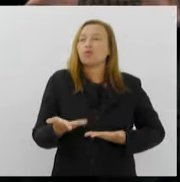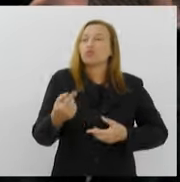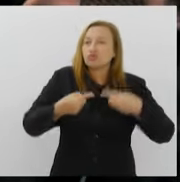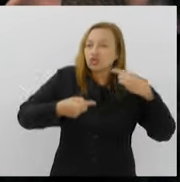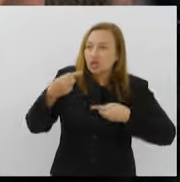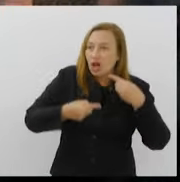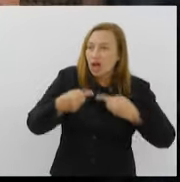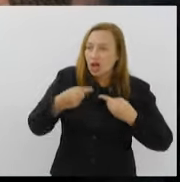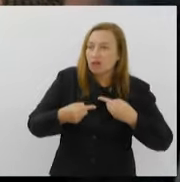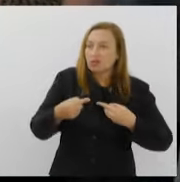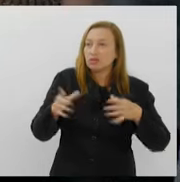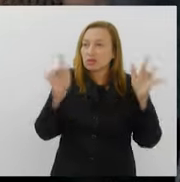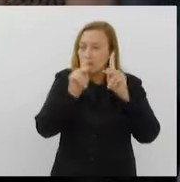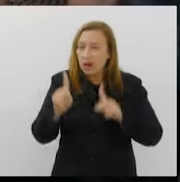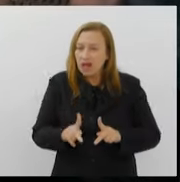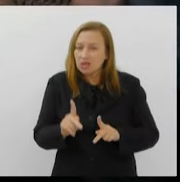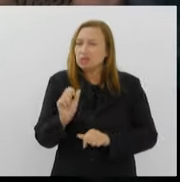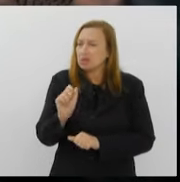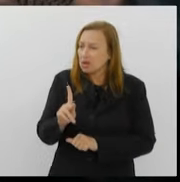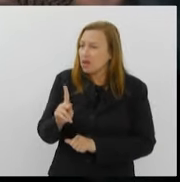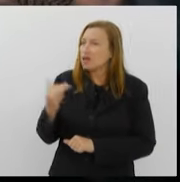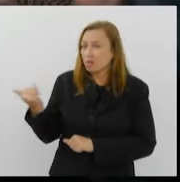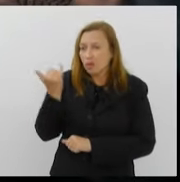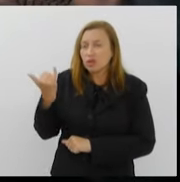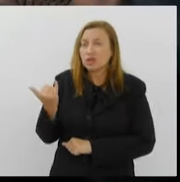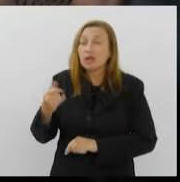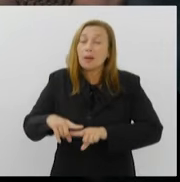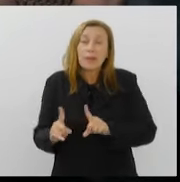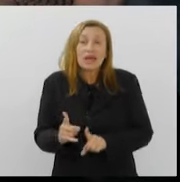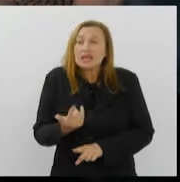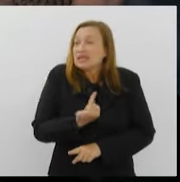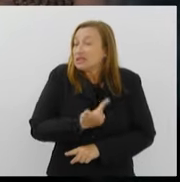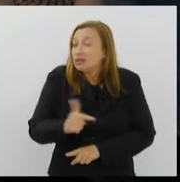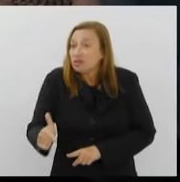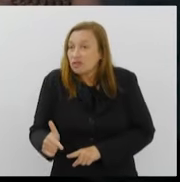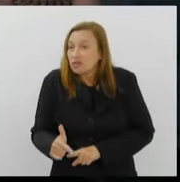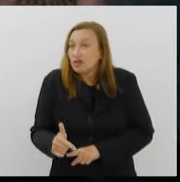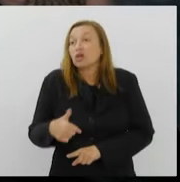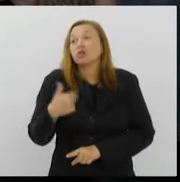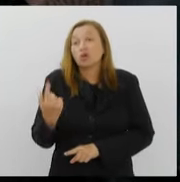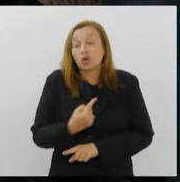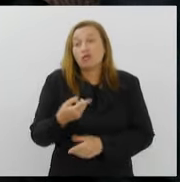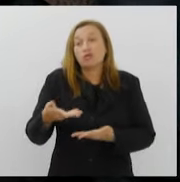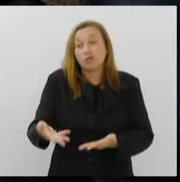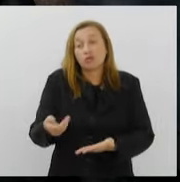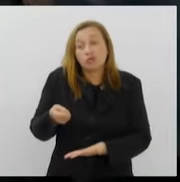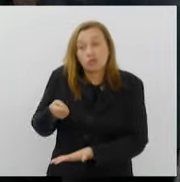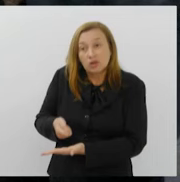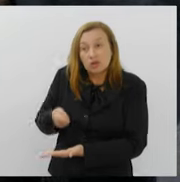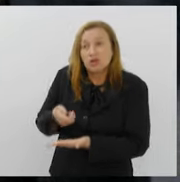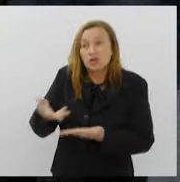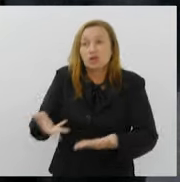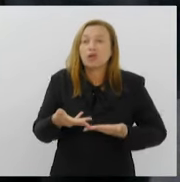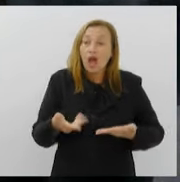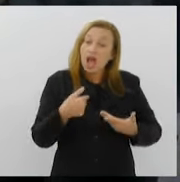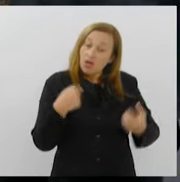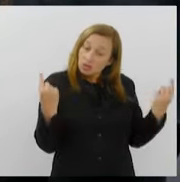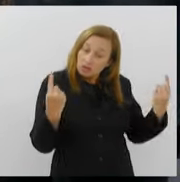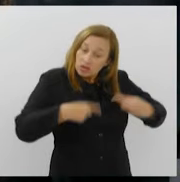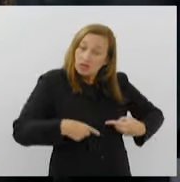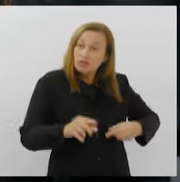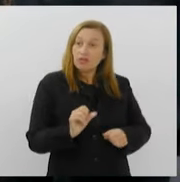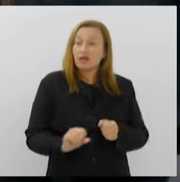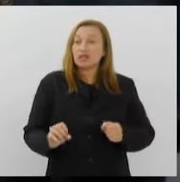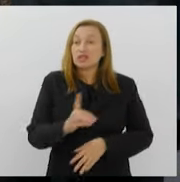será muito bem-vindo, o importante é que tenha. Se não, faremos a convocação e aí eu faço um desafio, que